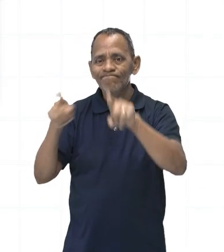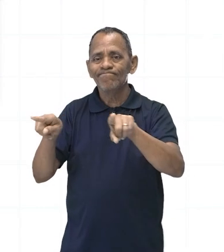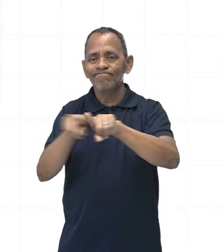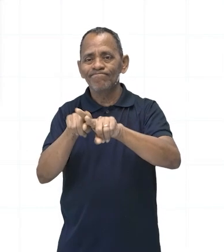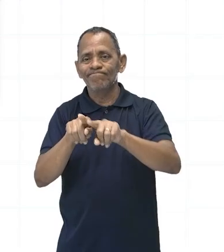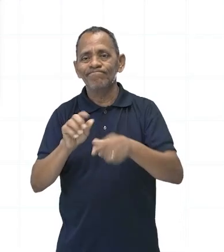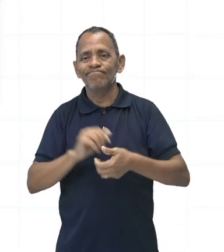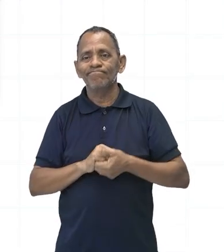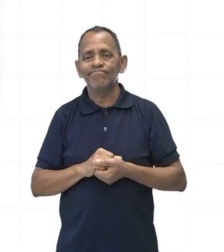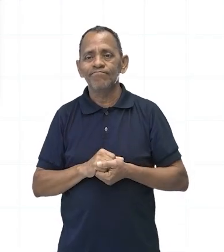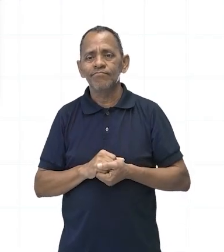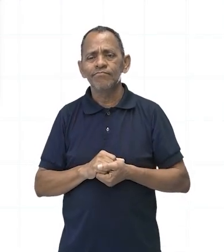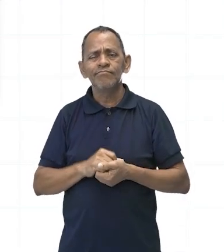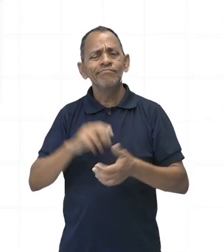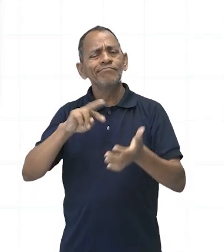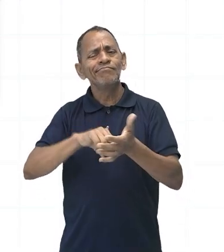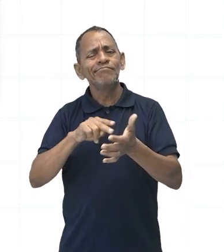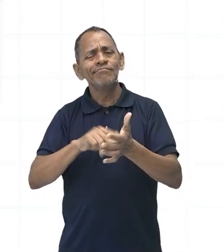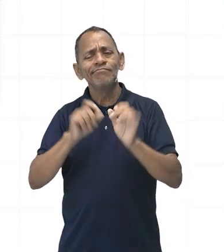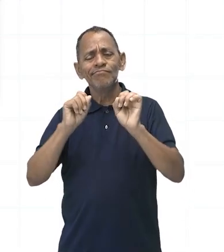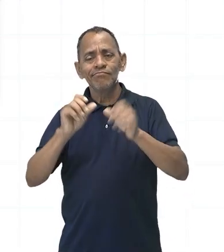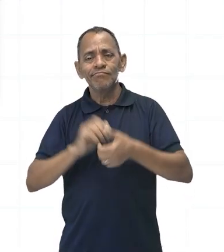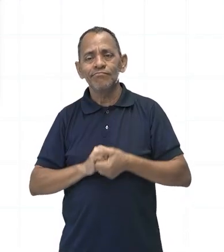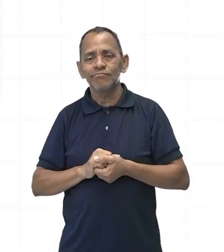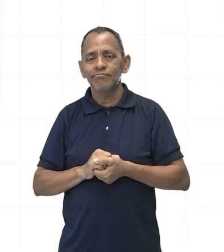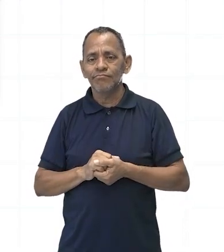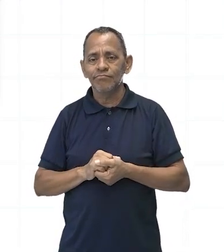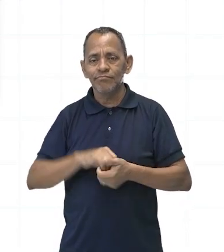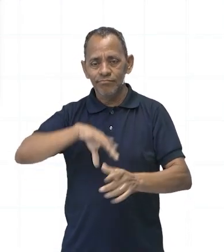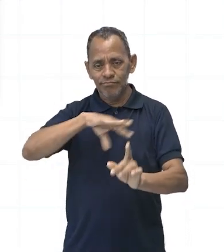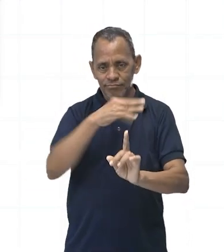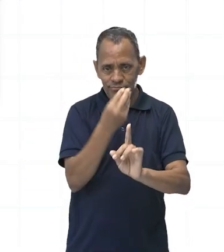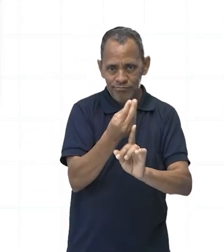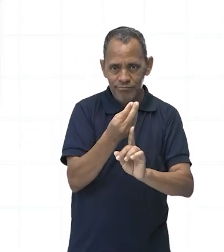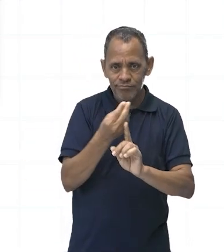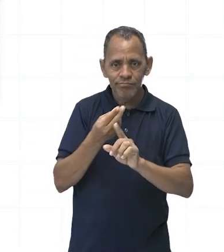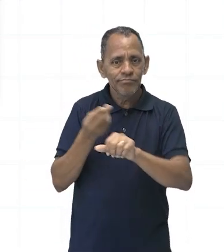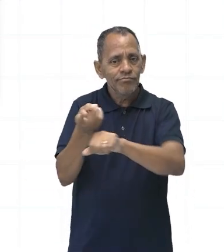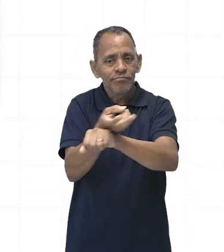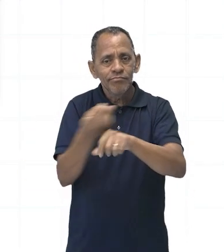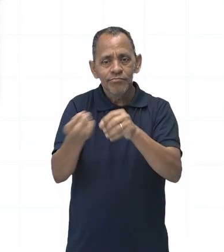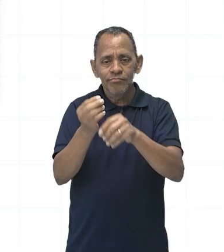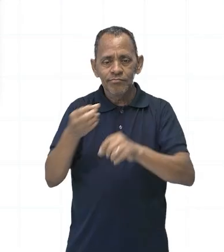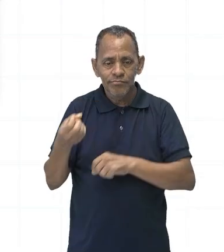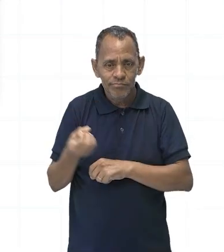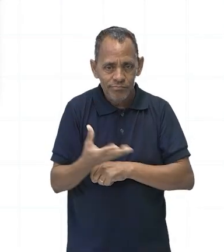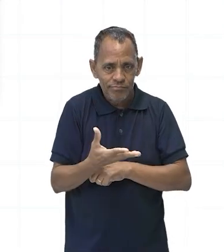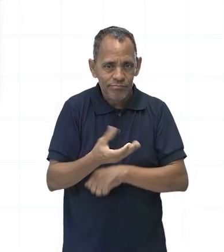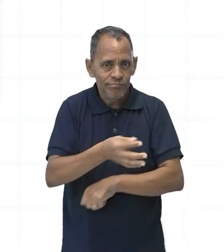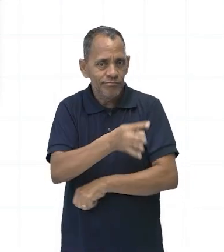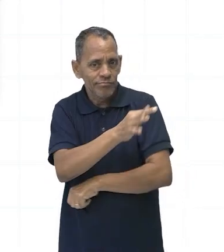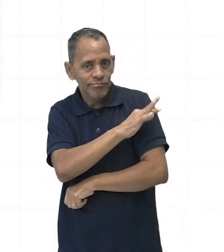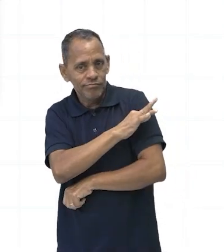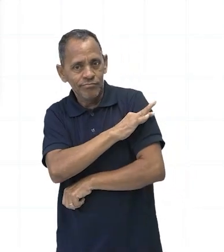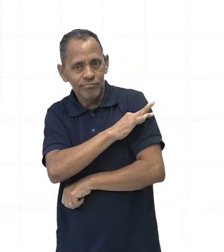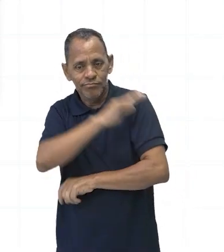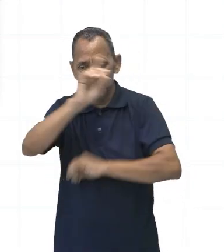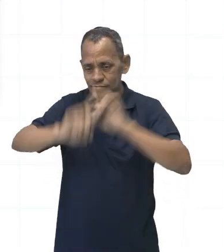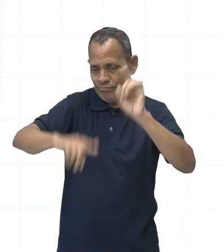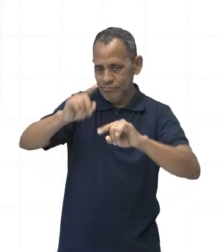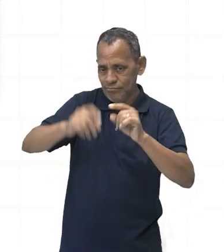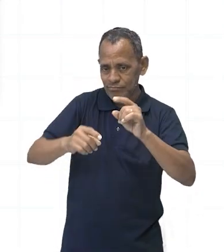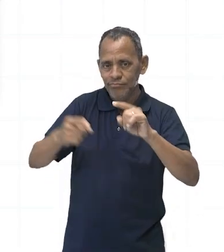essa experimentação e inovação? A arte abstrata busca por novas técnicas, materiais e formas